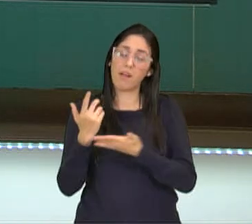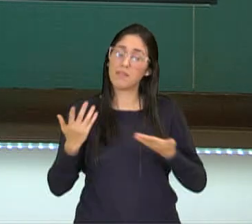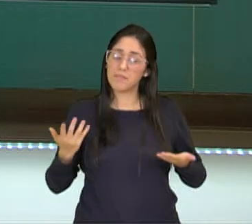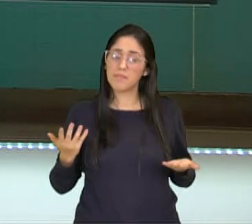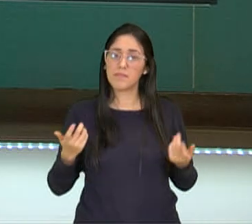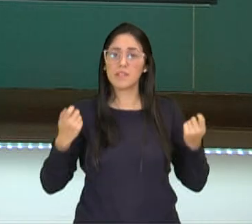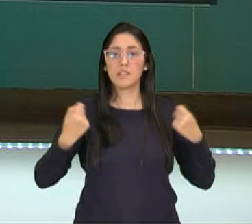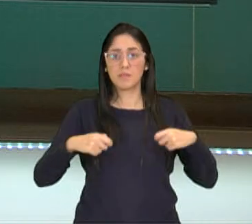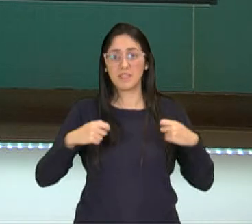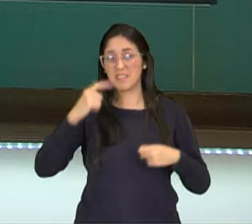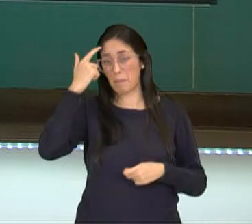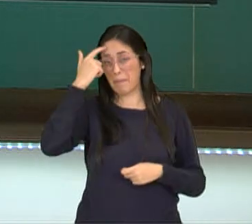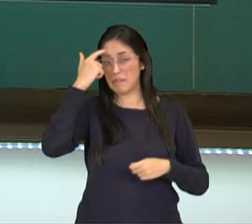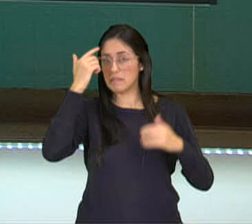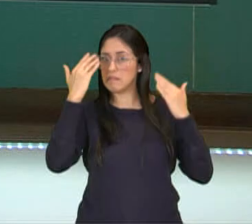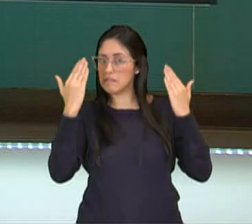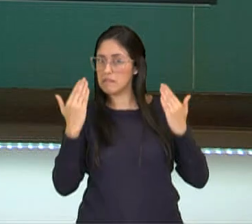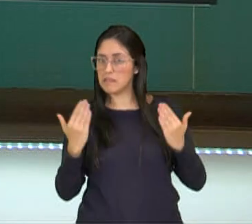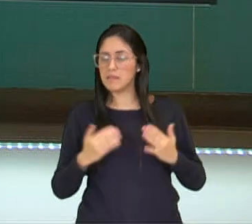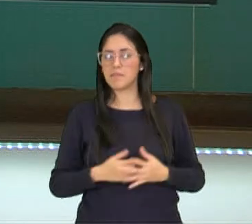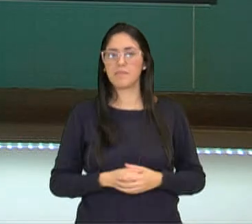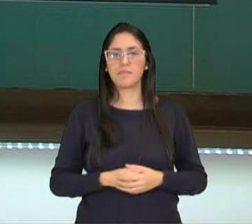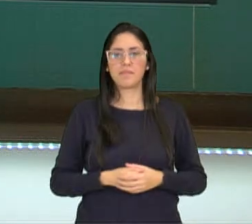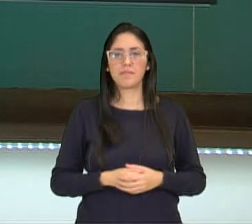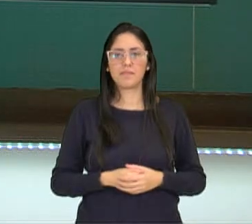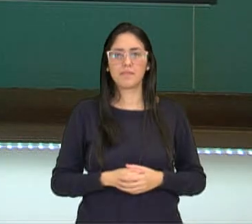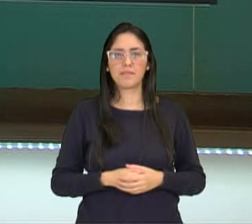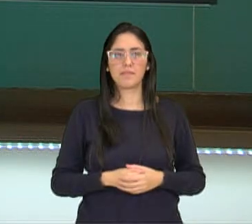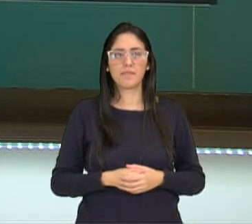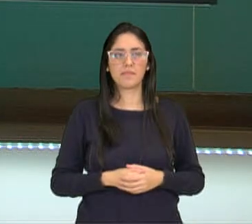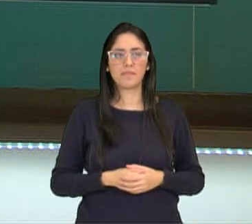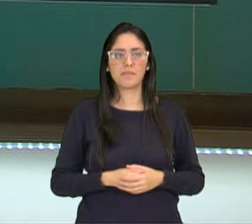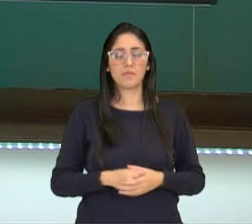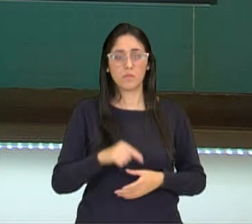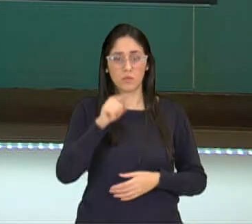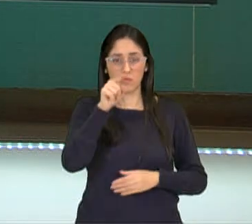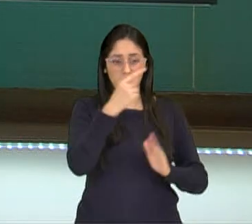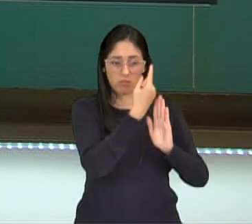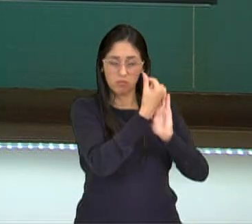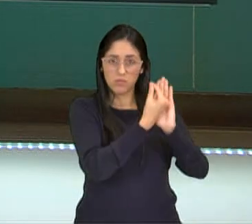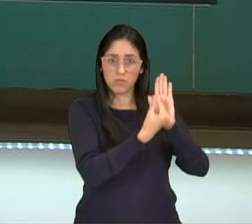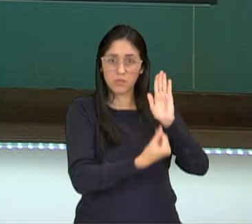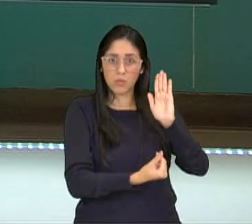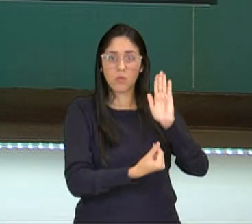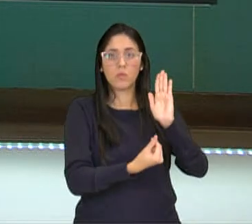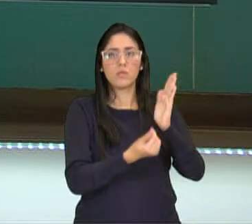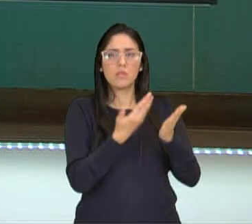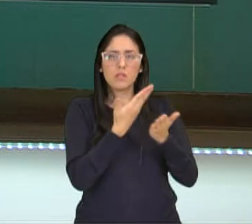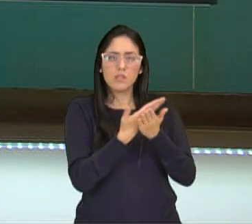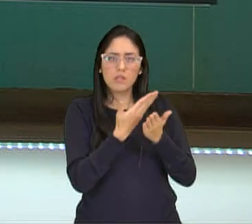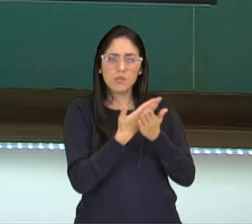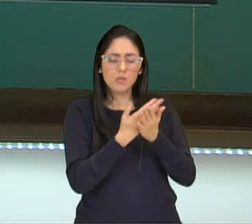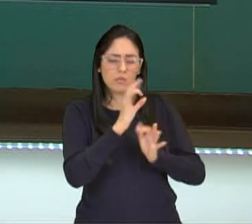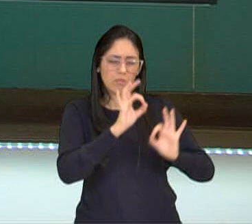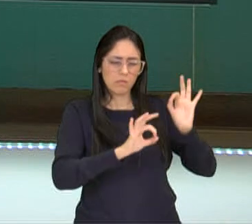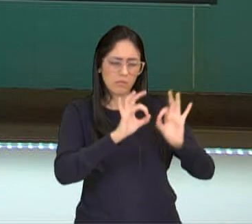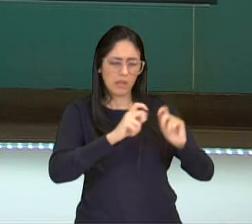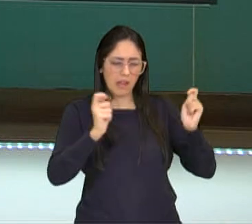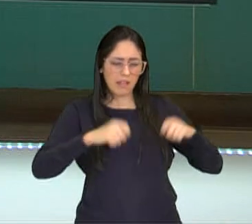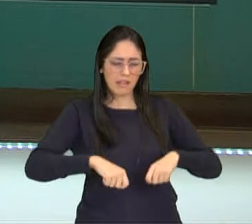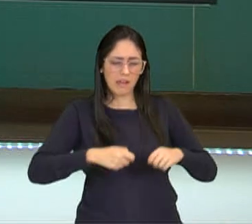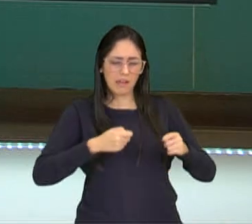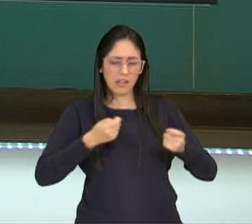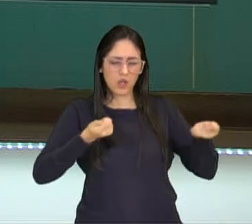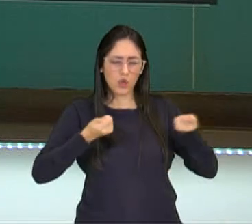fazer esta análise. Você estuda seu orçamento e avalia se é possível poupar, por exemplo, R$ 100 por mês para comprar